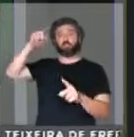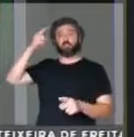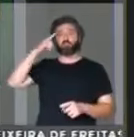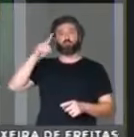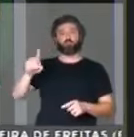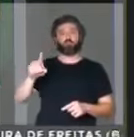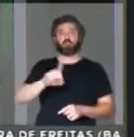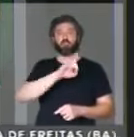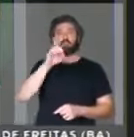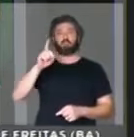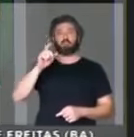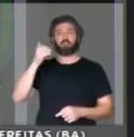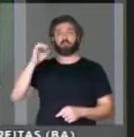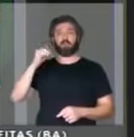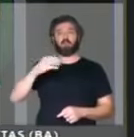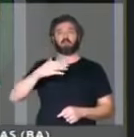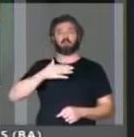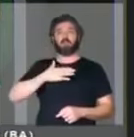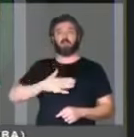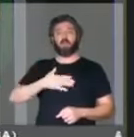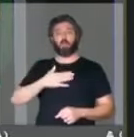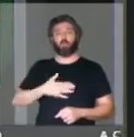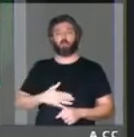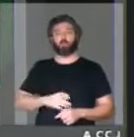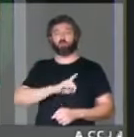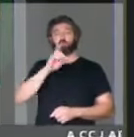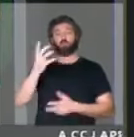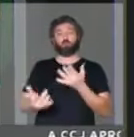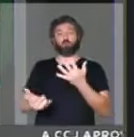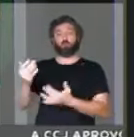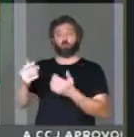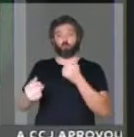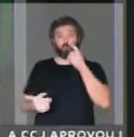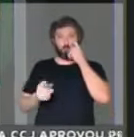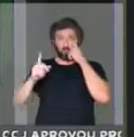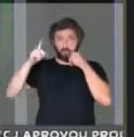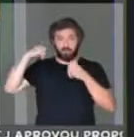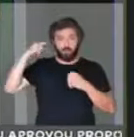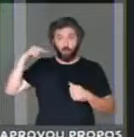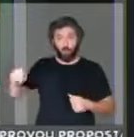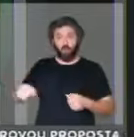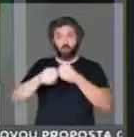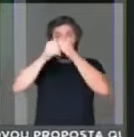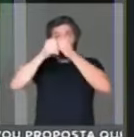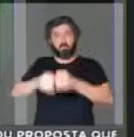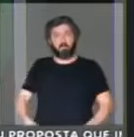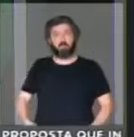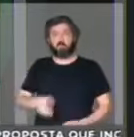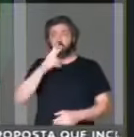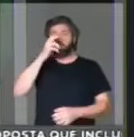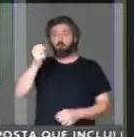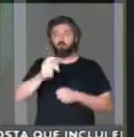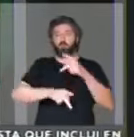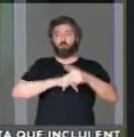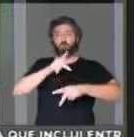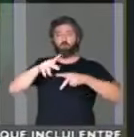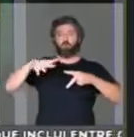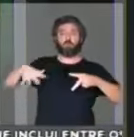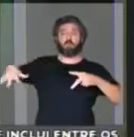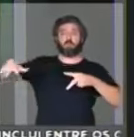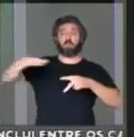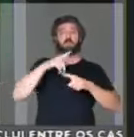10 de agosto pois bem essa queimada em santana trouxe prejuízos imensos para a população da região